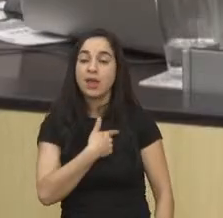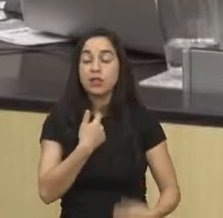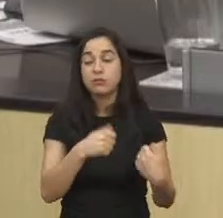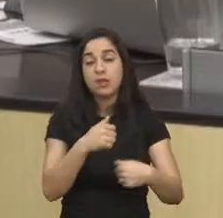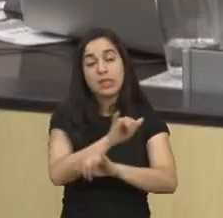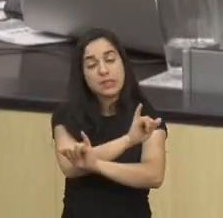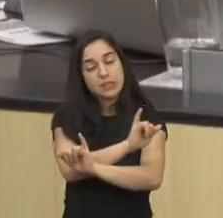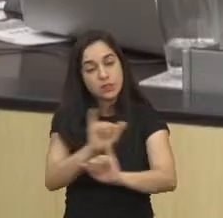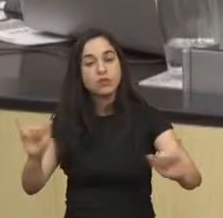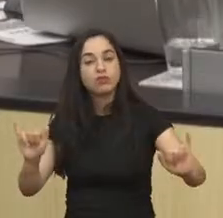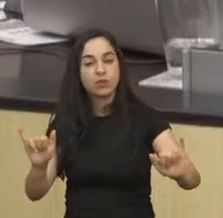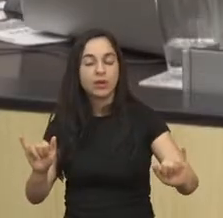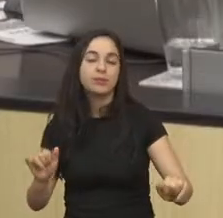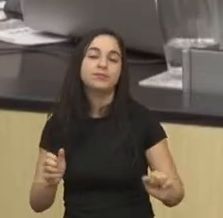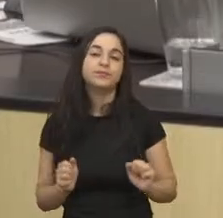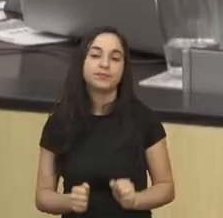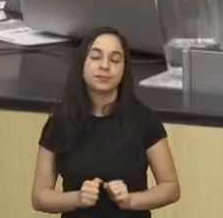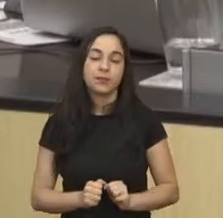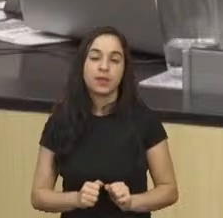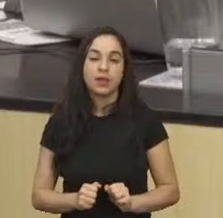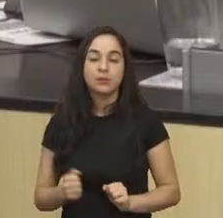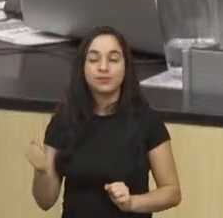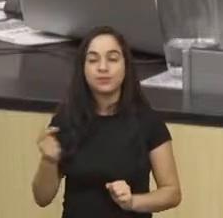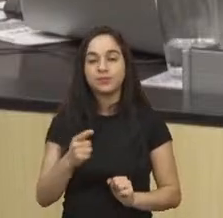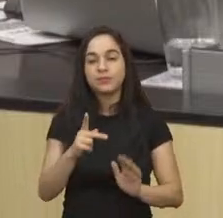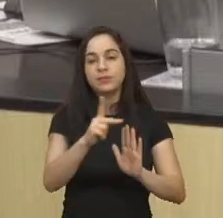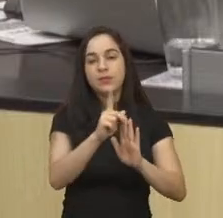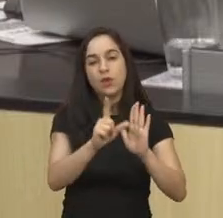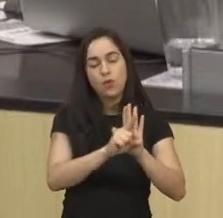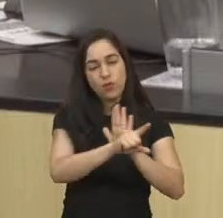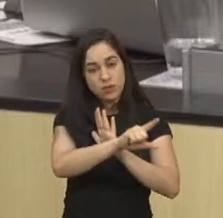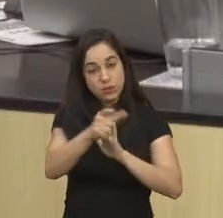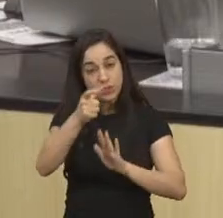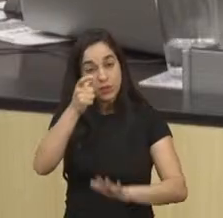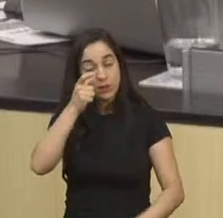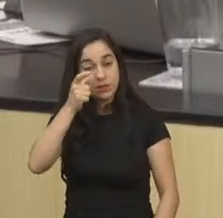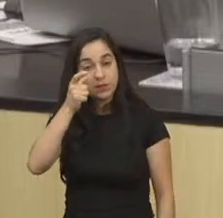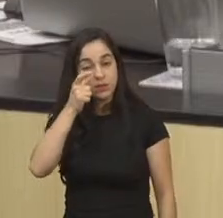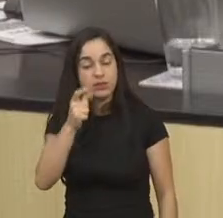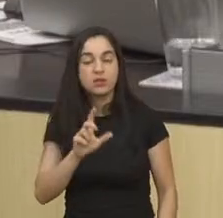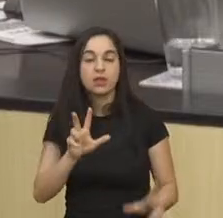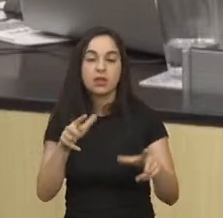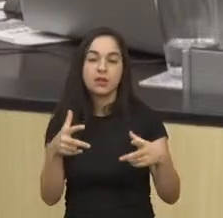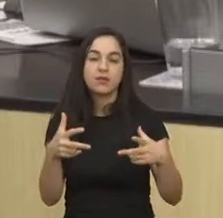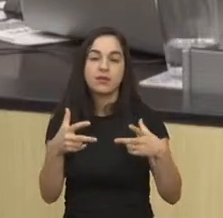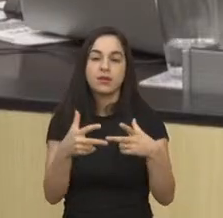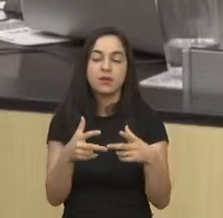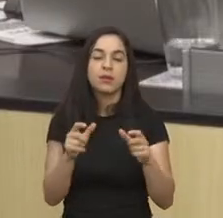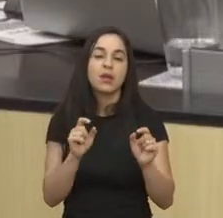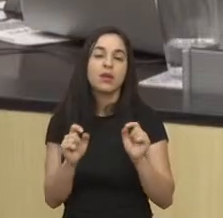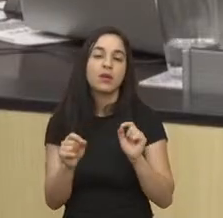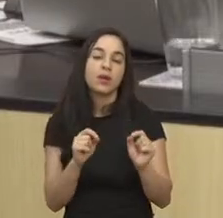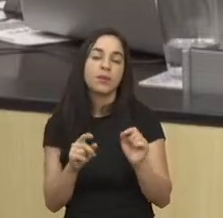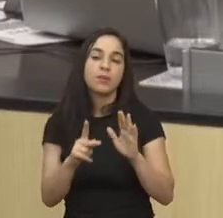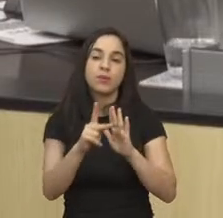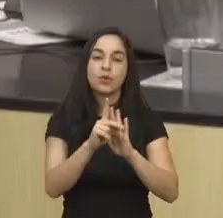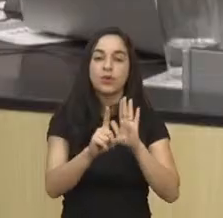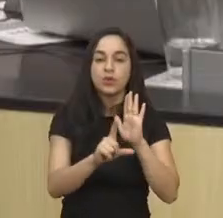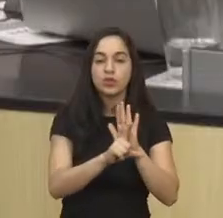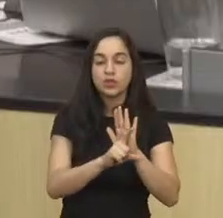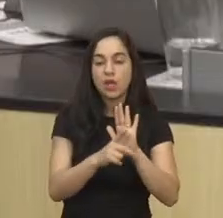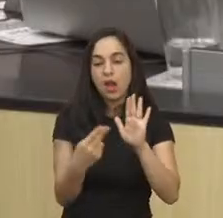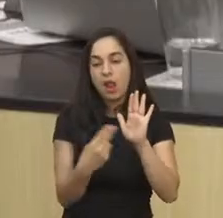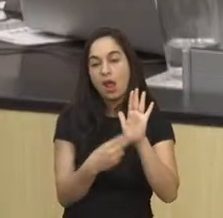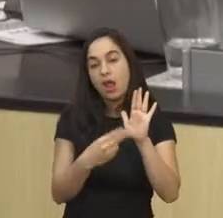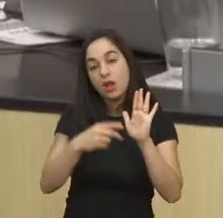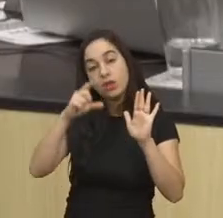essa divulgação. Falando um pouco do projeto, a você que está nos assistindo, né, pela TV Câmara, é um projeto do vereador Jean